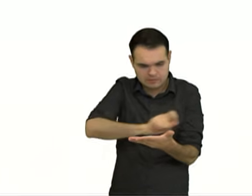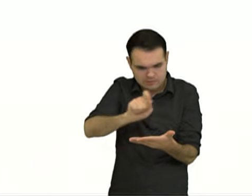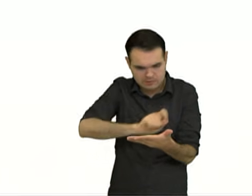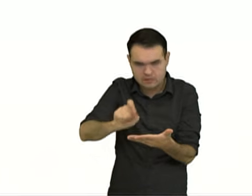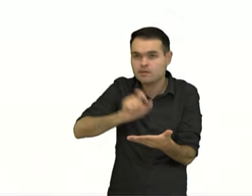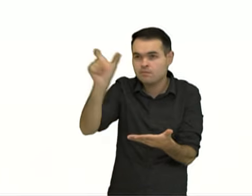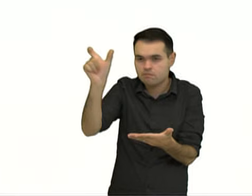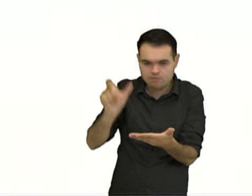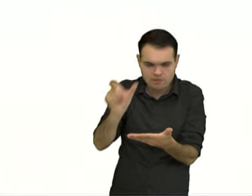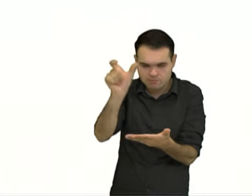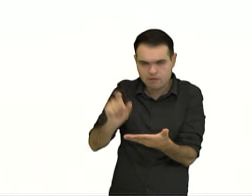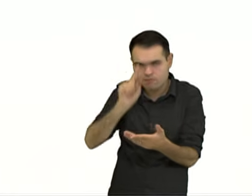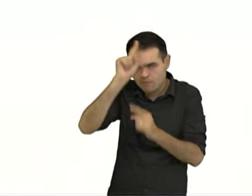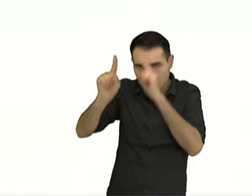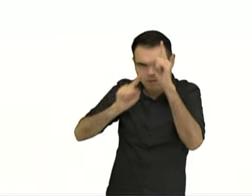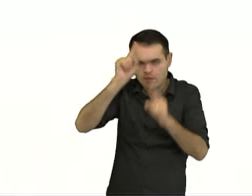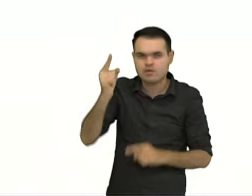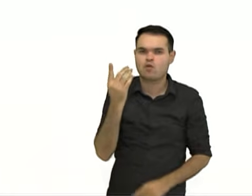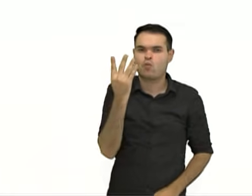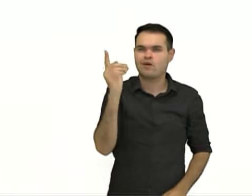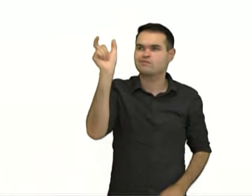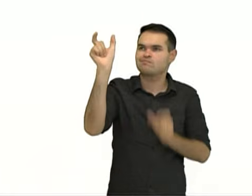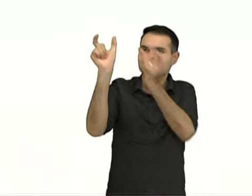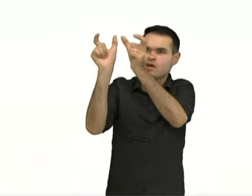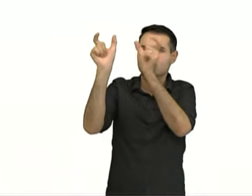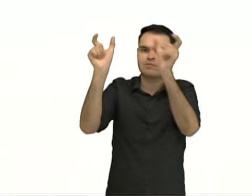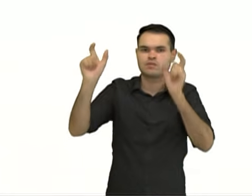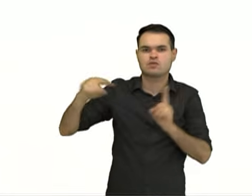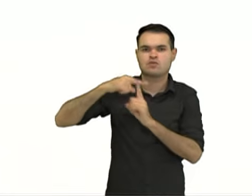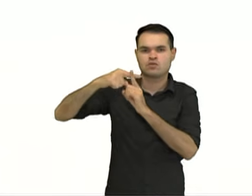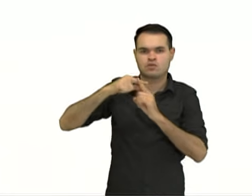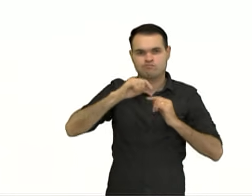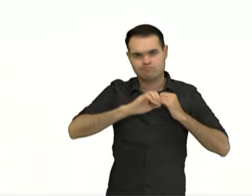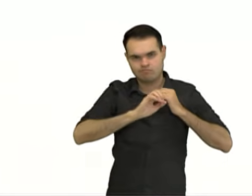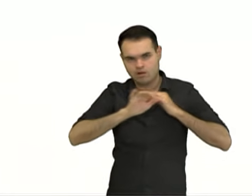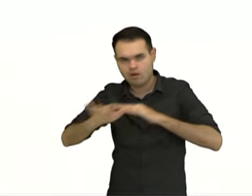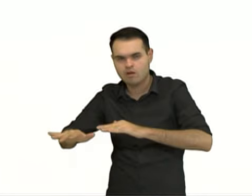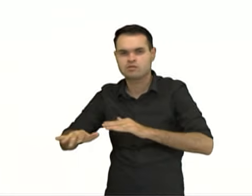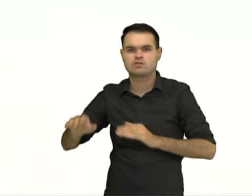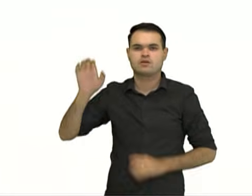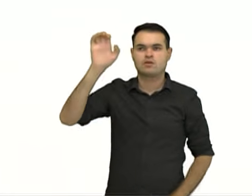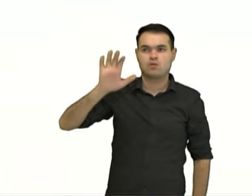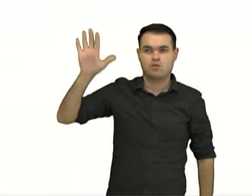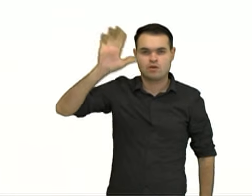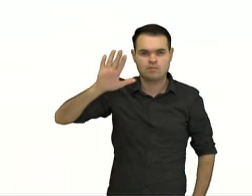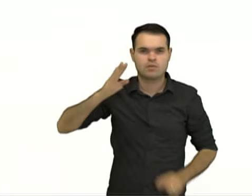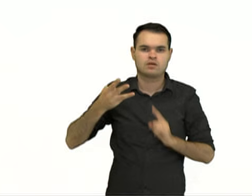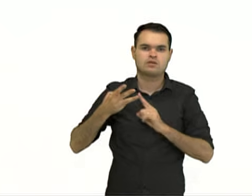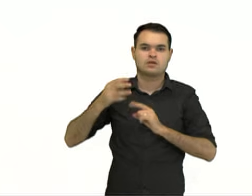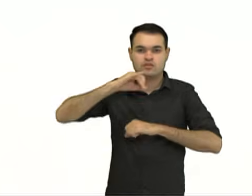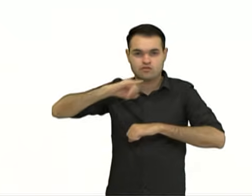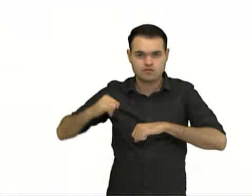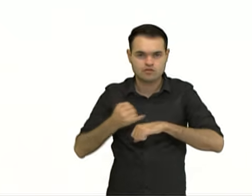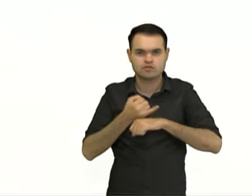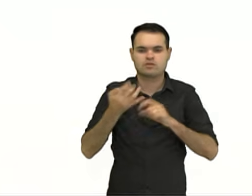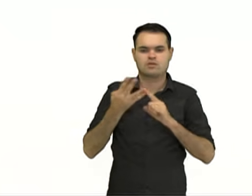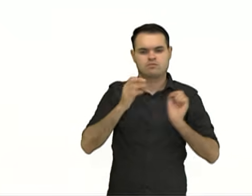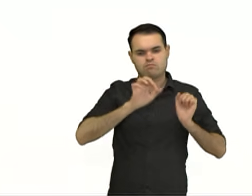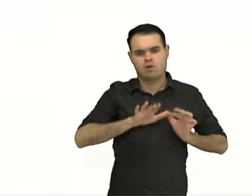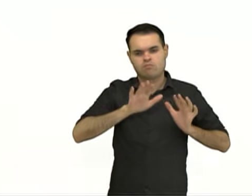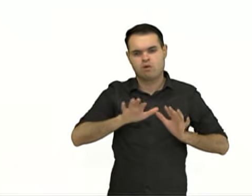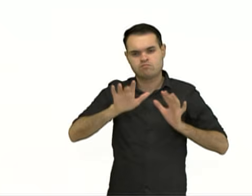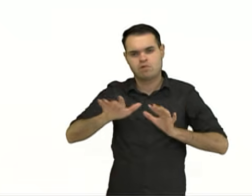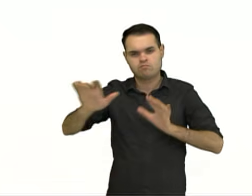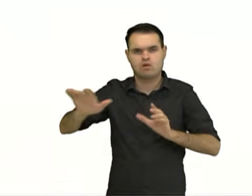seus colegas. Então eu trago 4 palavras aqui, cruzadas, Europa, Jerusalém e expedições. Então você